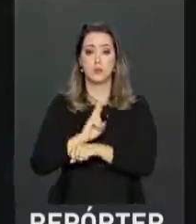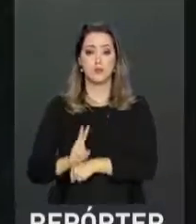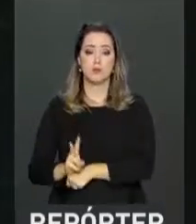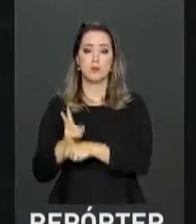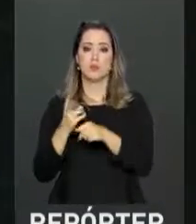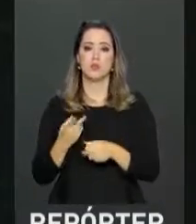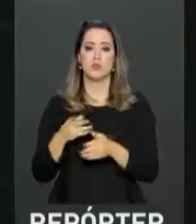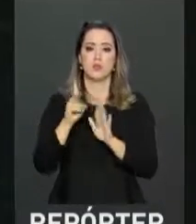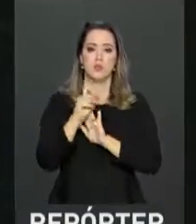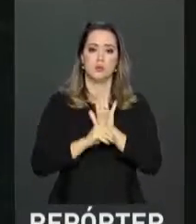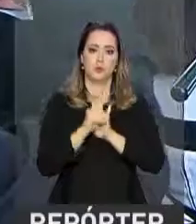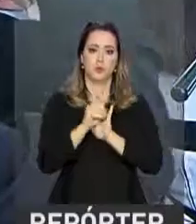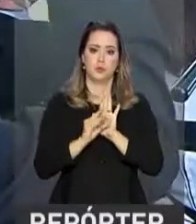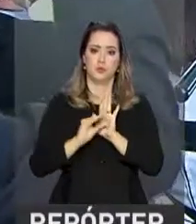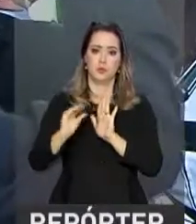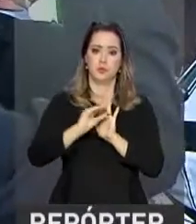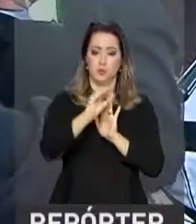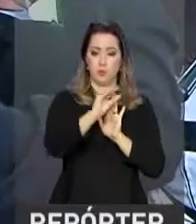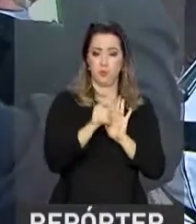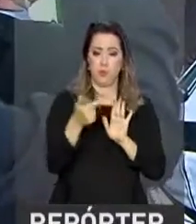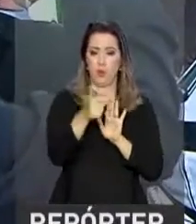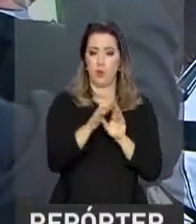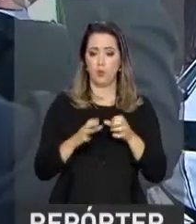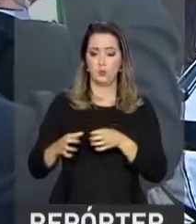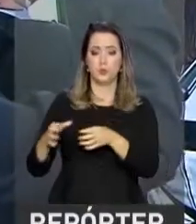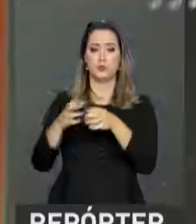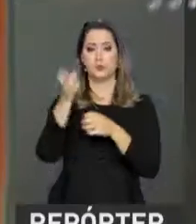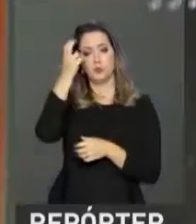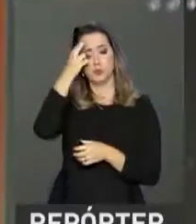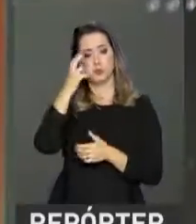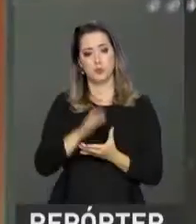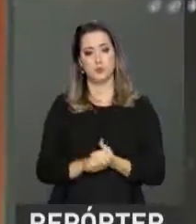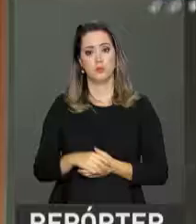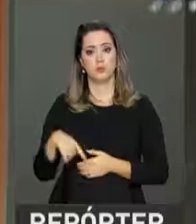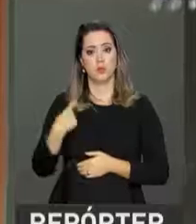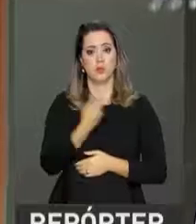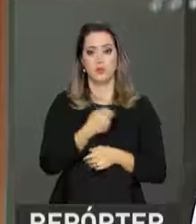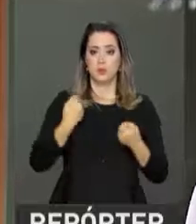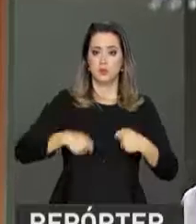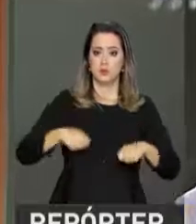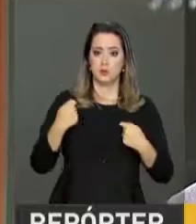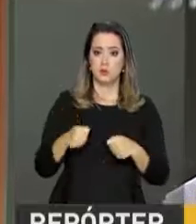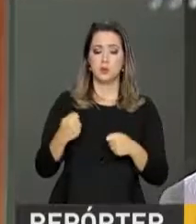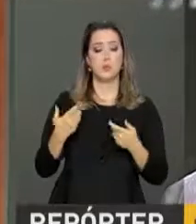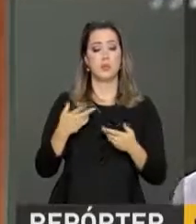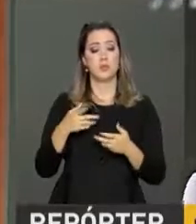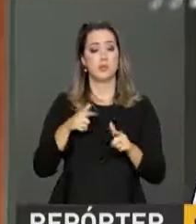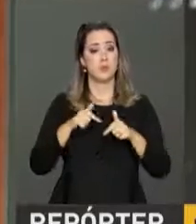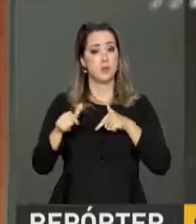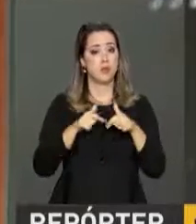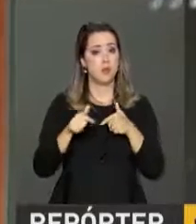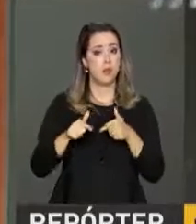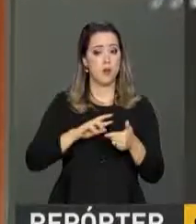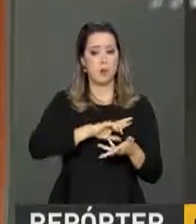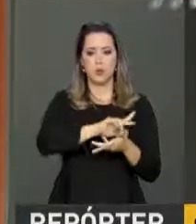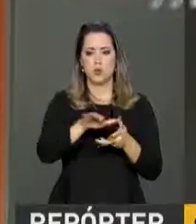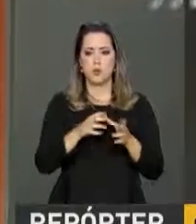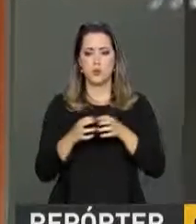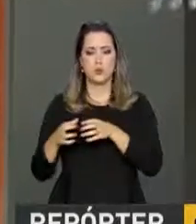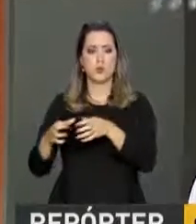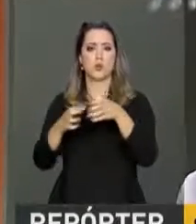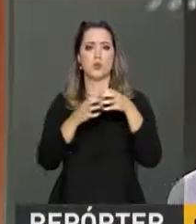de direitos autorais em outras áreas culturais nós precisamos trabalhar a questão da inclusão dos outros segmentos